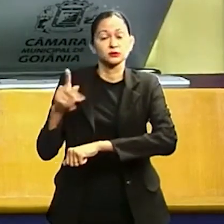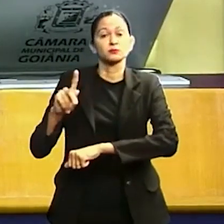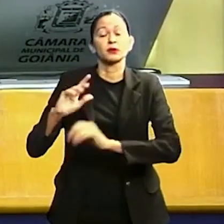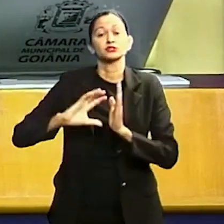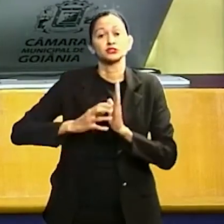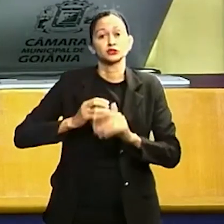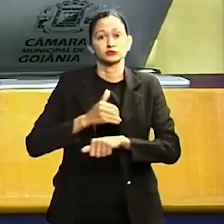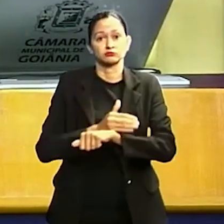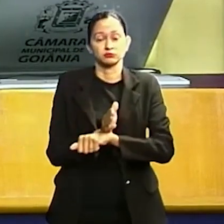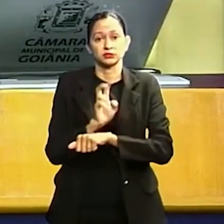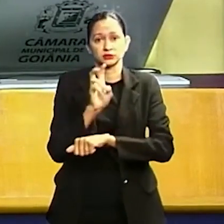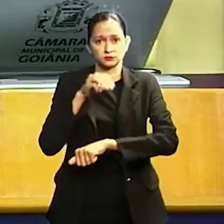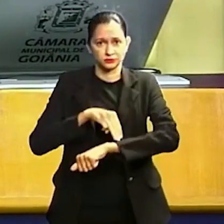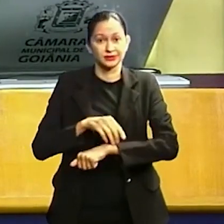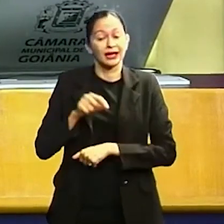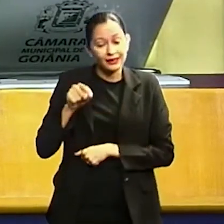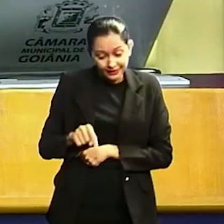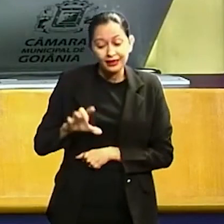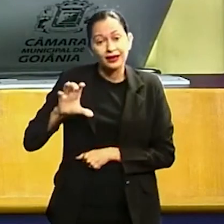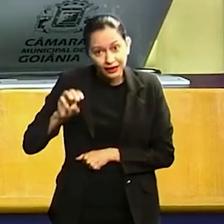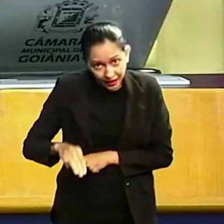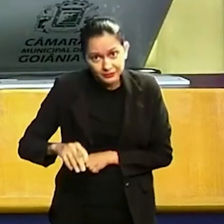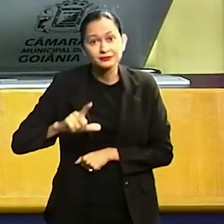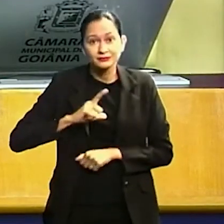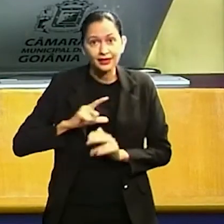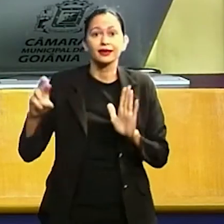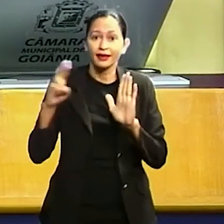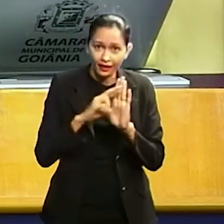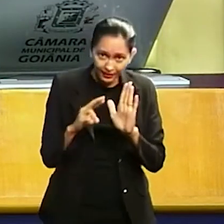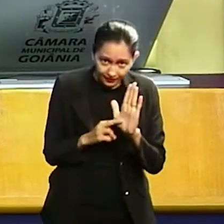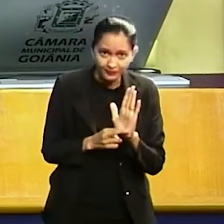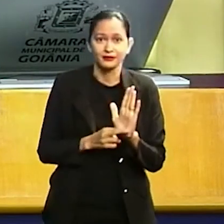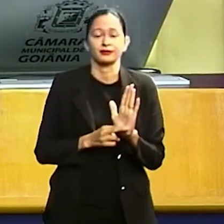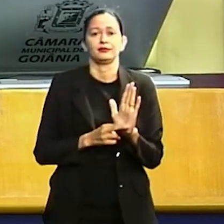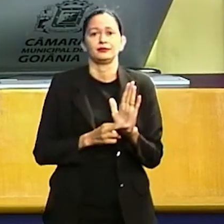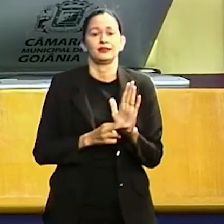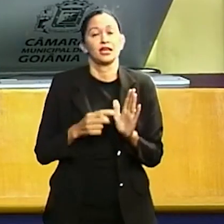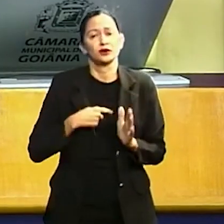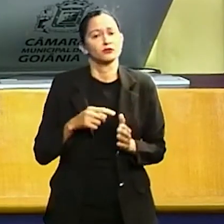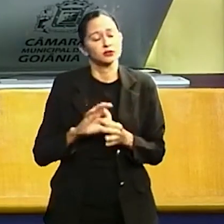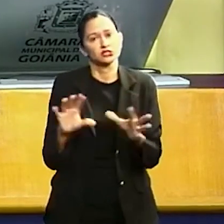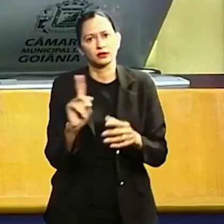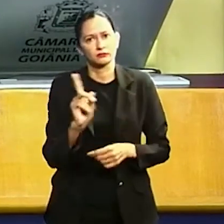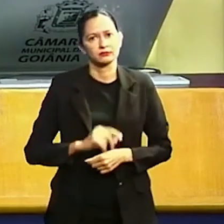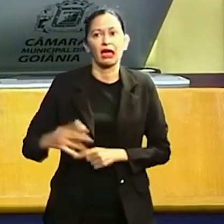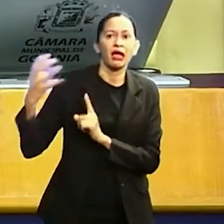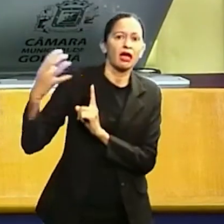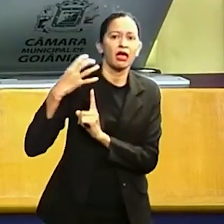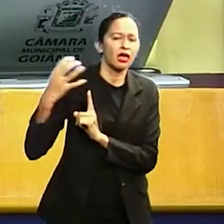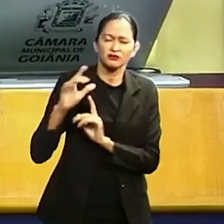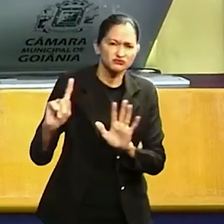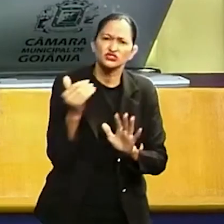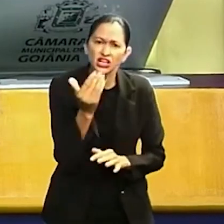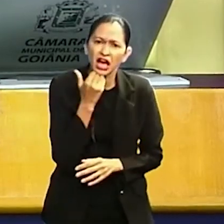partido. Essa Câmara tem comando. Essa Câmara tem comando. Eu não vou ceder à pressão, não, vereador.